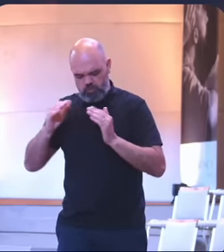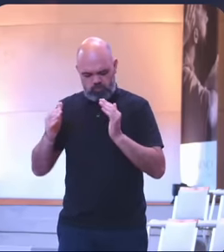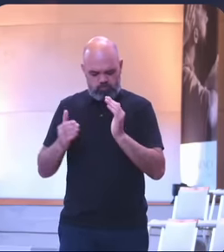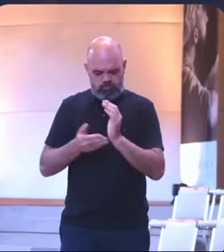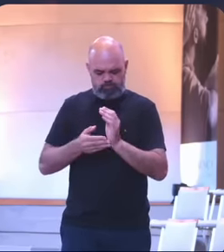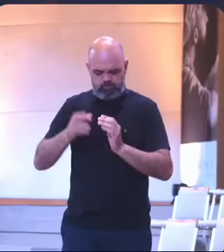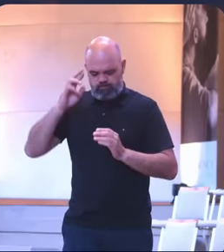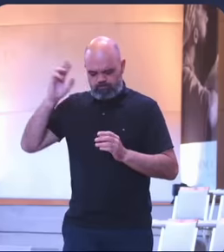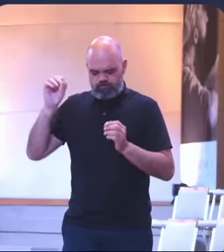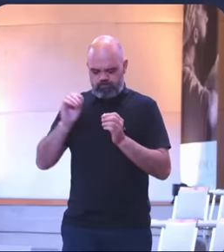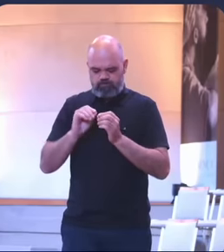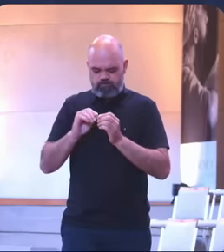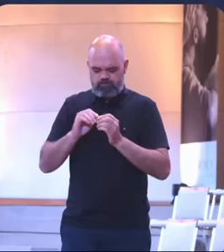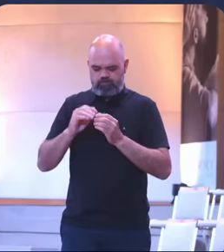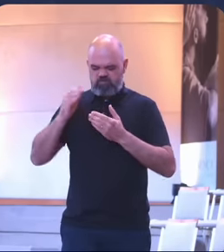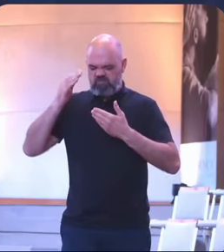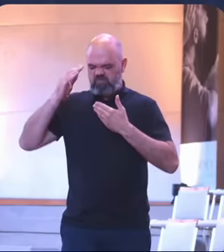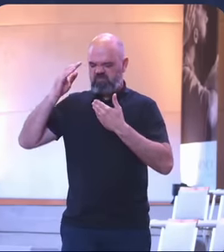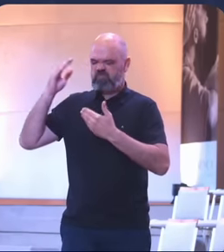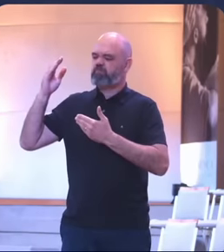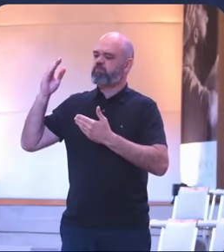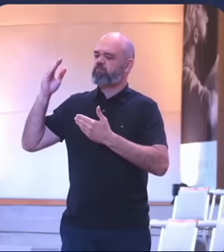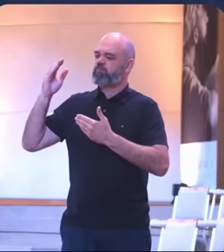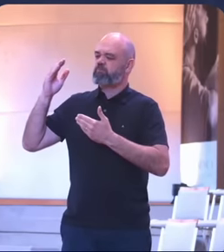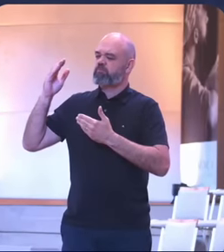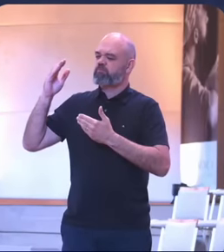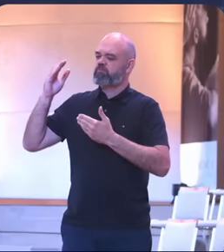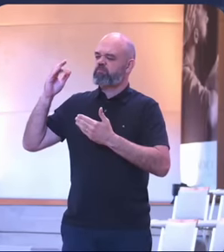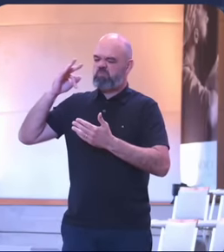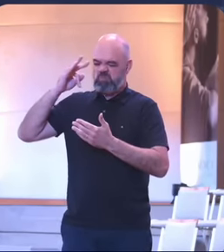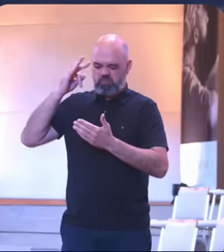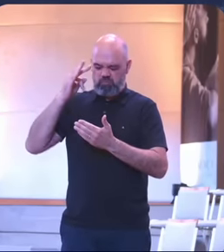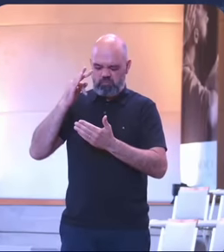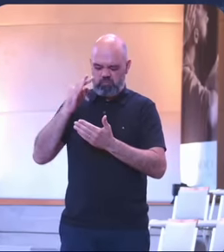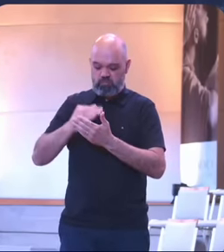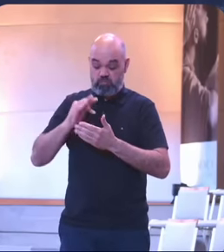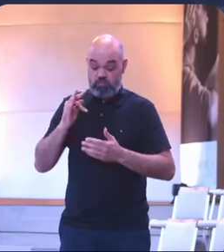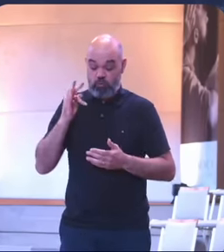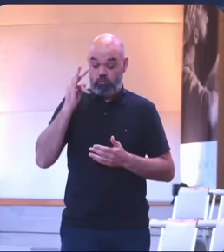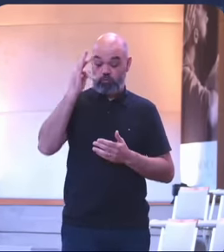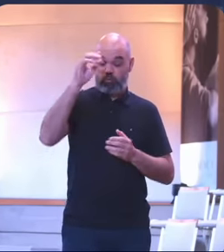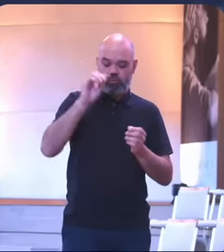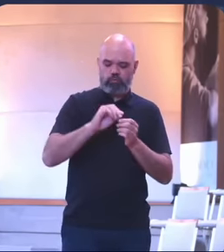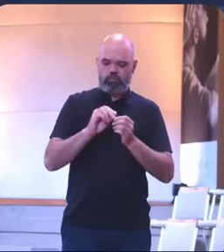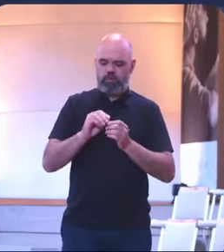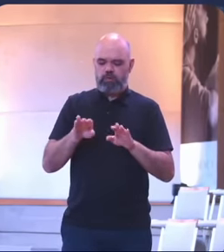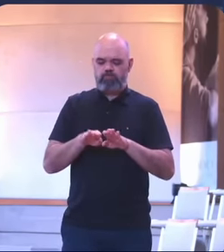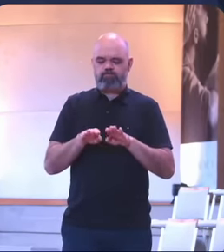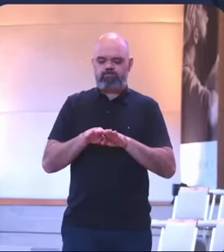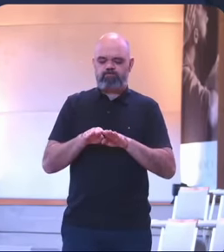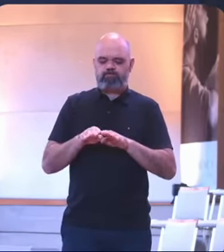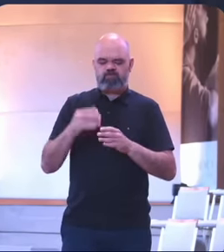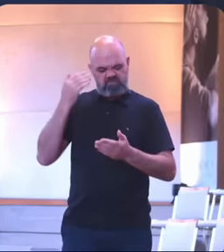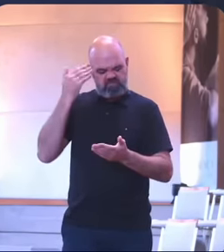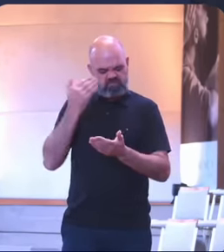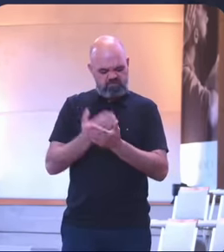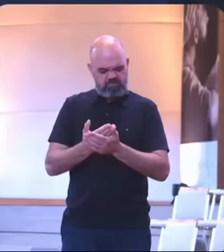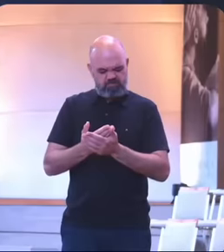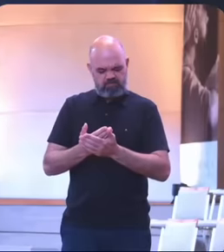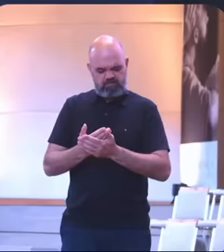Mas obrigado por tudo que o Senhor fará. Nós cremos, nós cremos. Continua com o teu